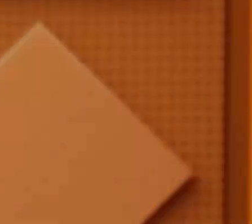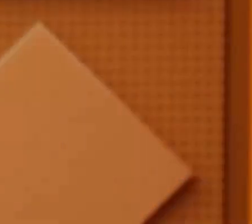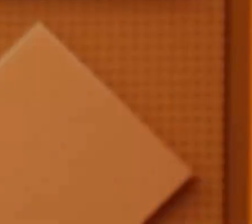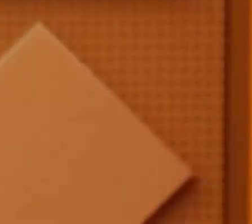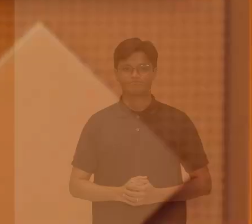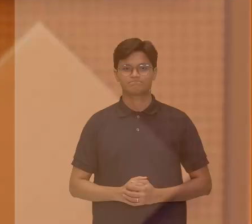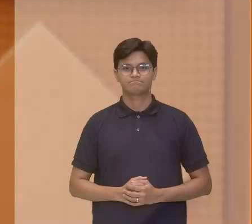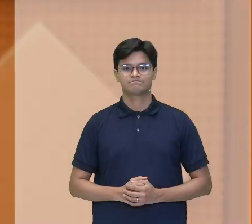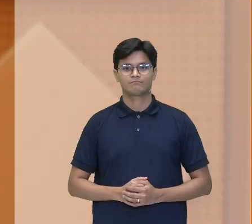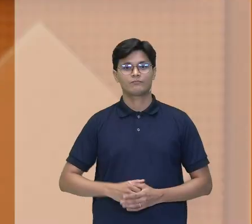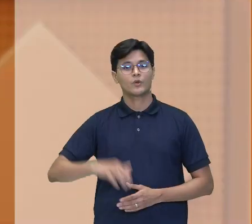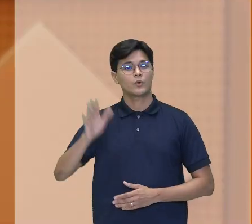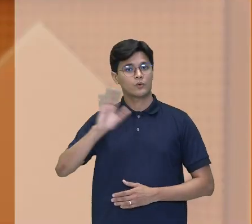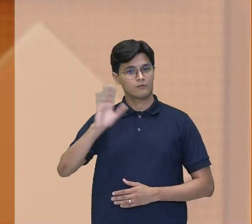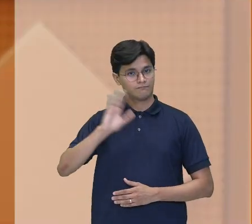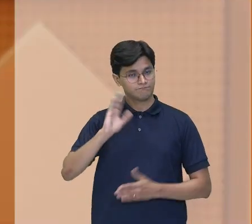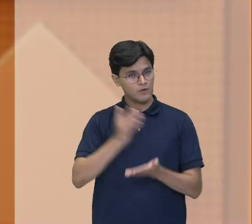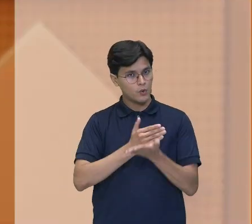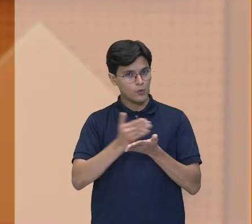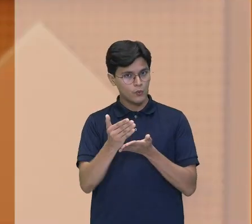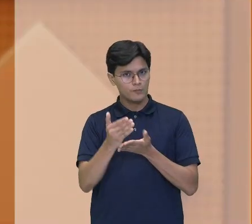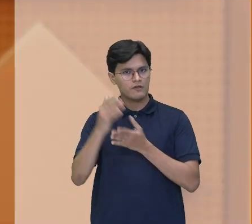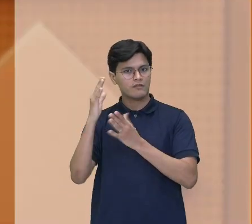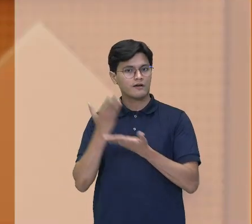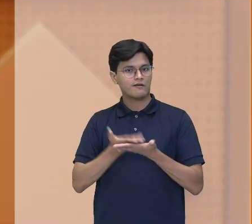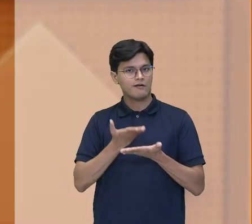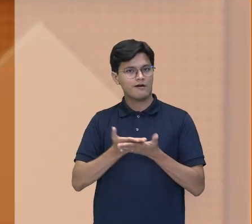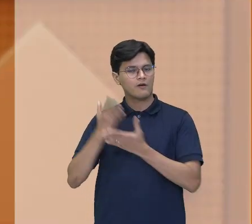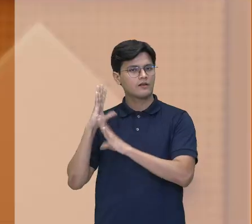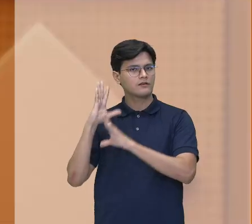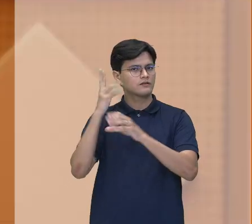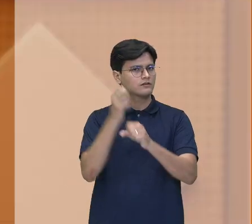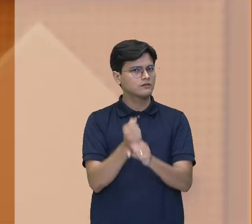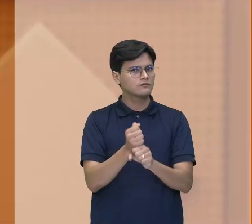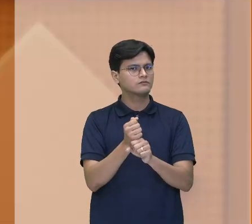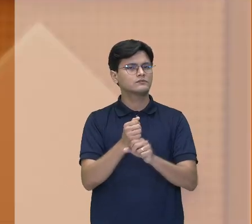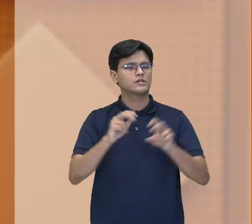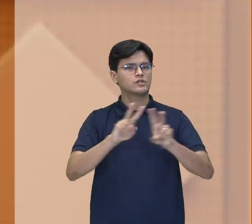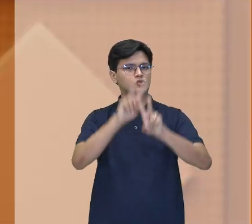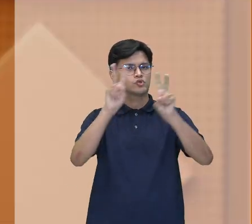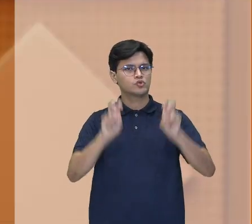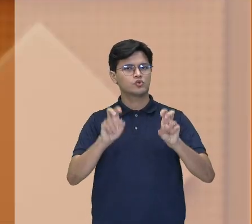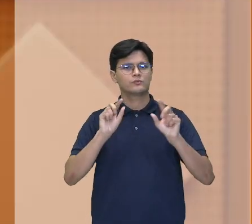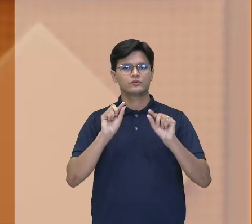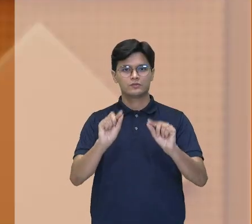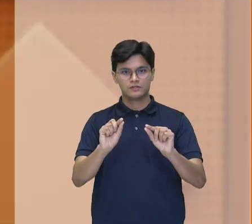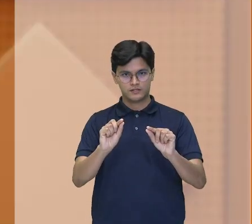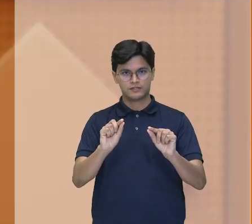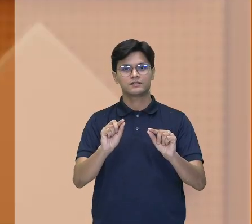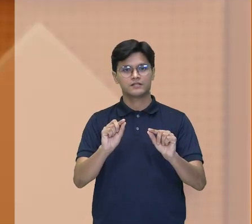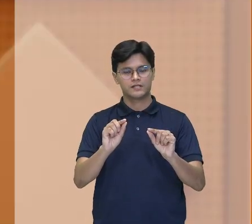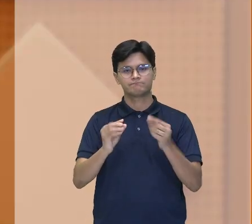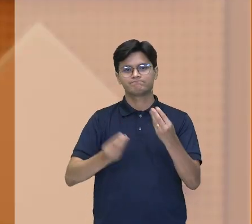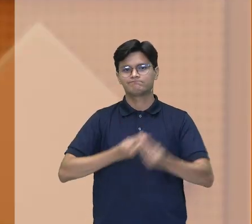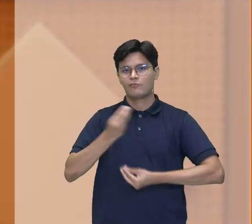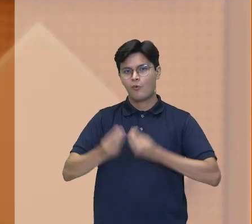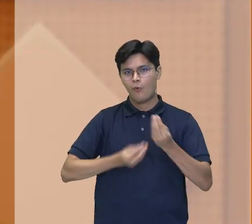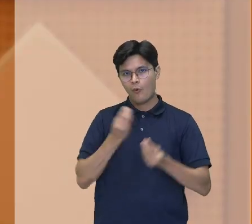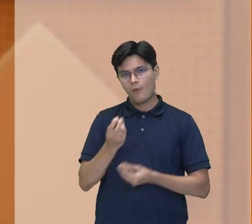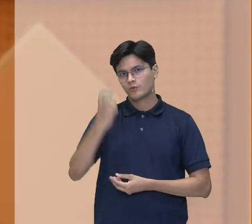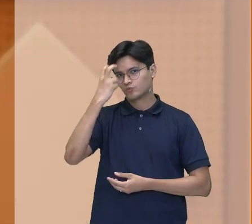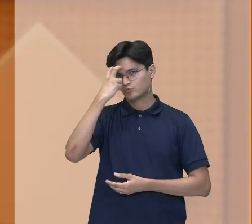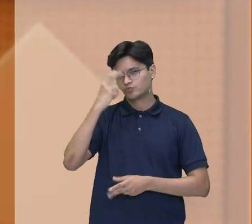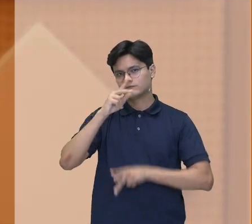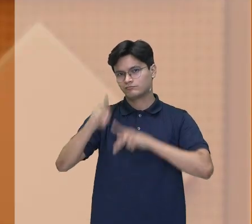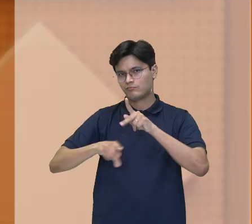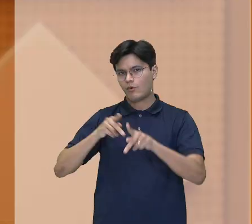Olá, queridos! Vamos começar nossa revisão falando sobre o modo cultural, o modo de vida de diversos